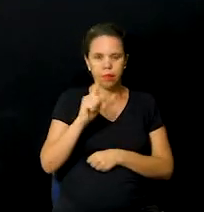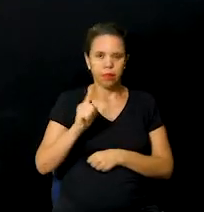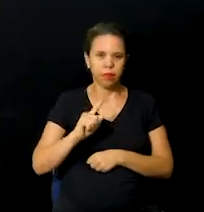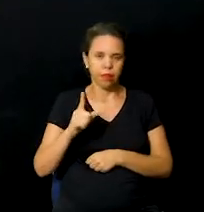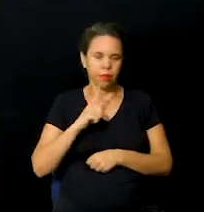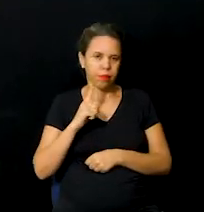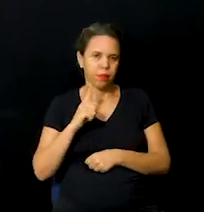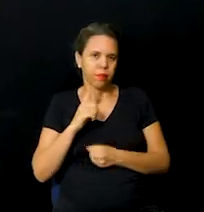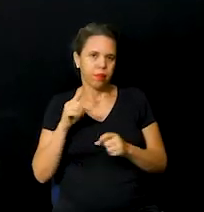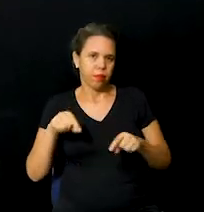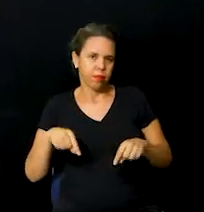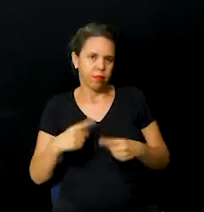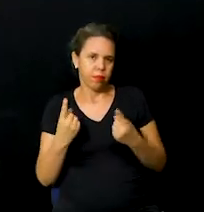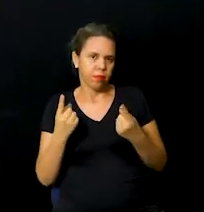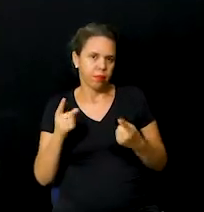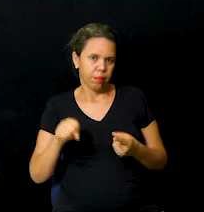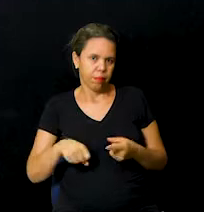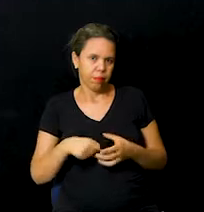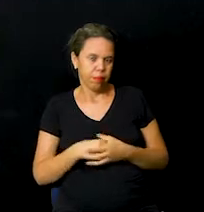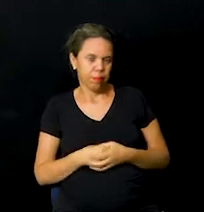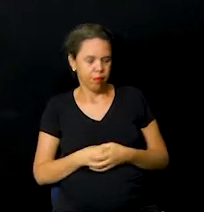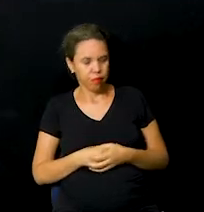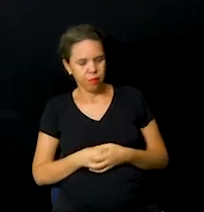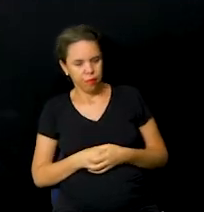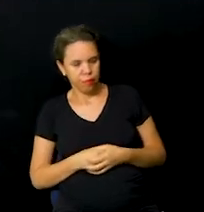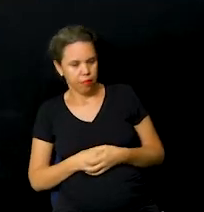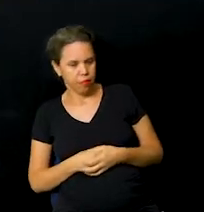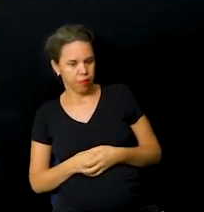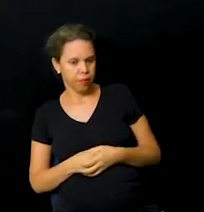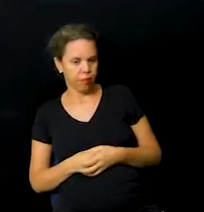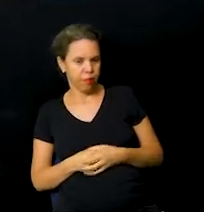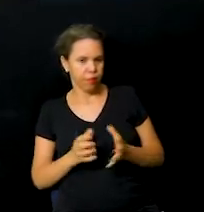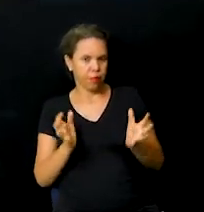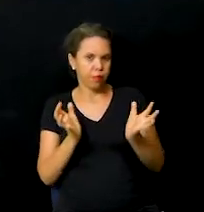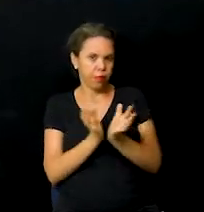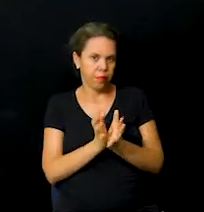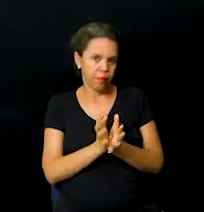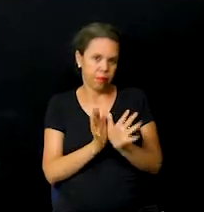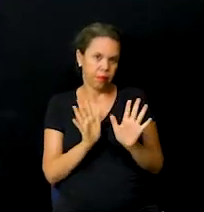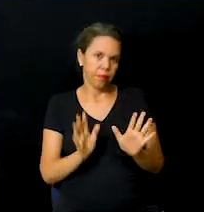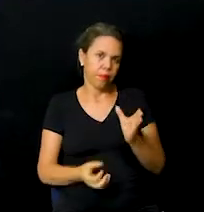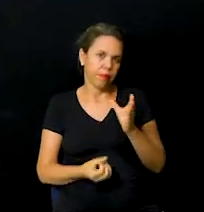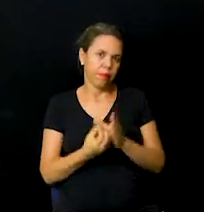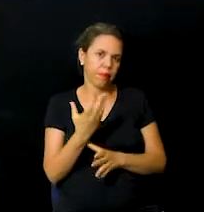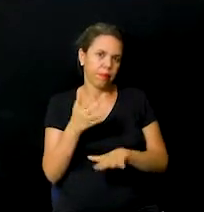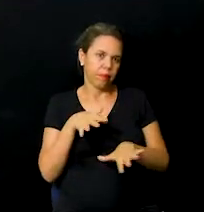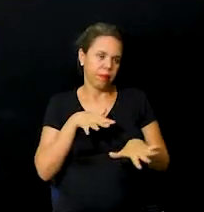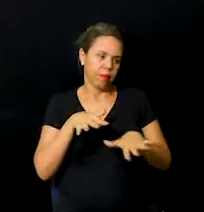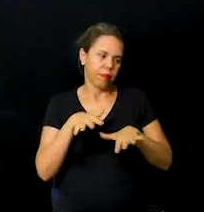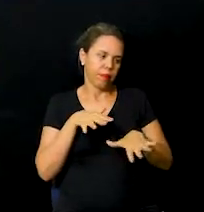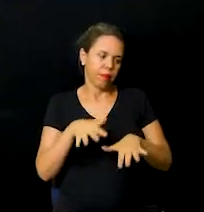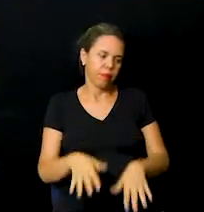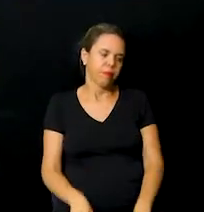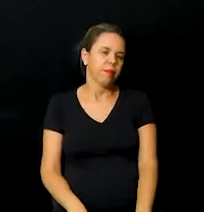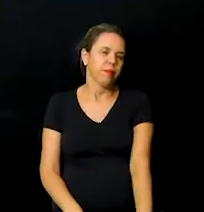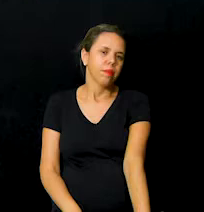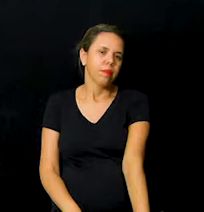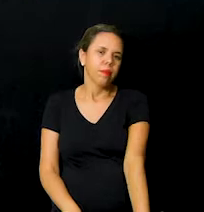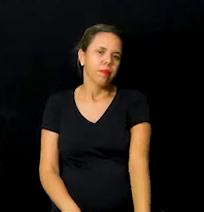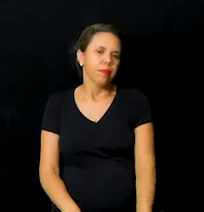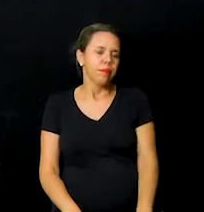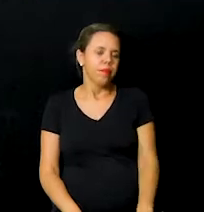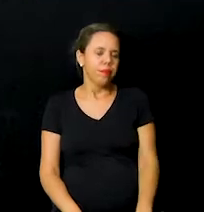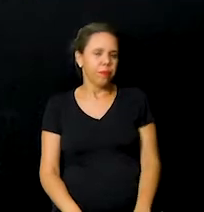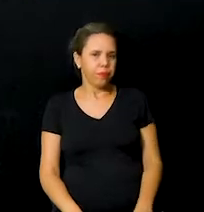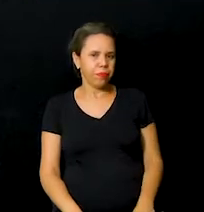tudo. Ainda temos muitos desafios, sim. E a rede, na verdade, ela nasceu como um movimento.